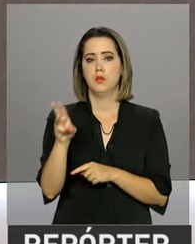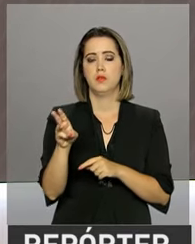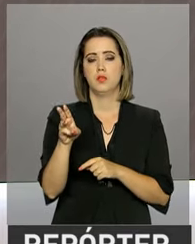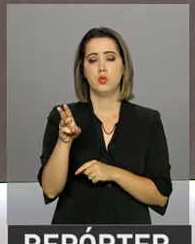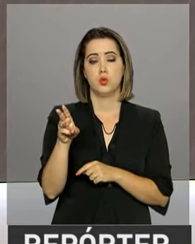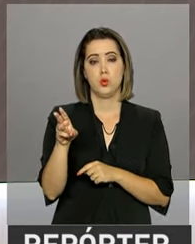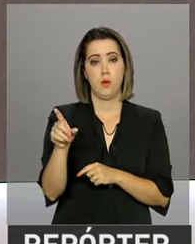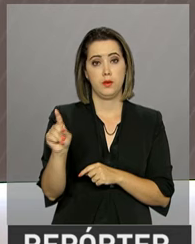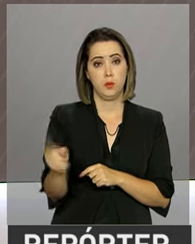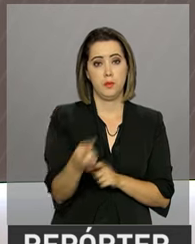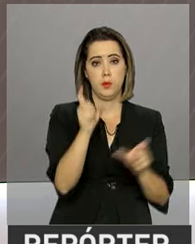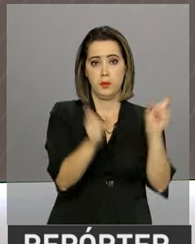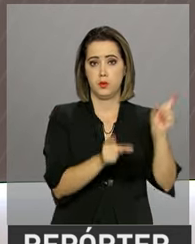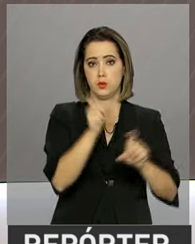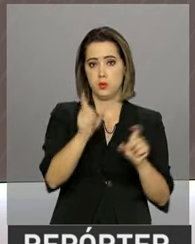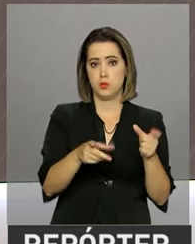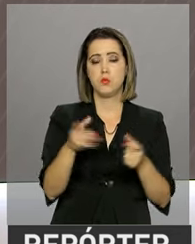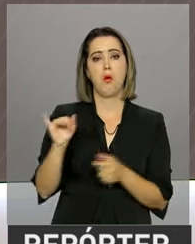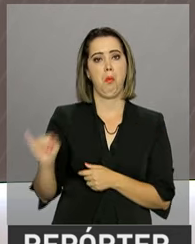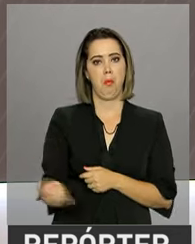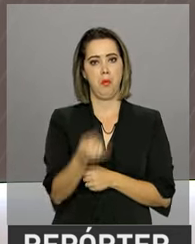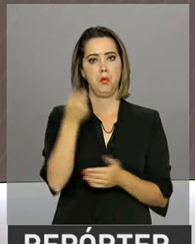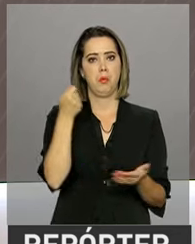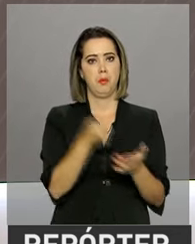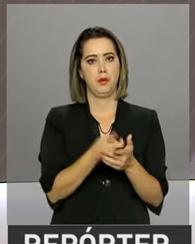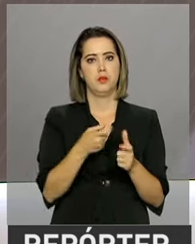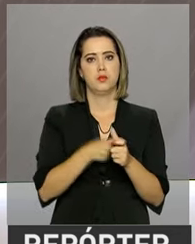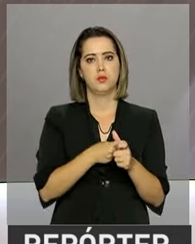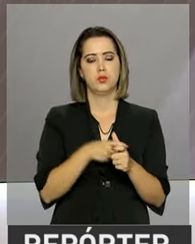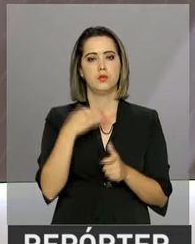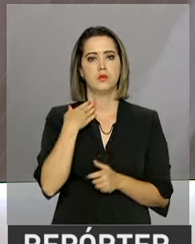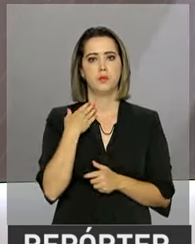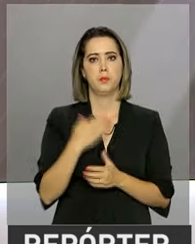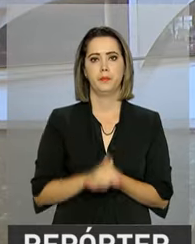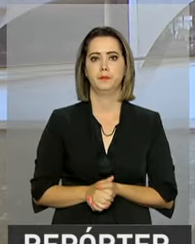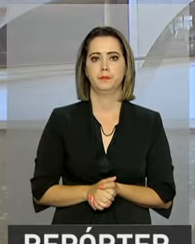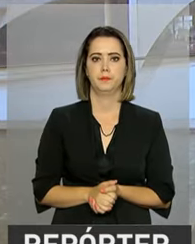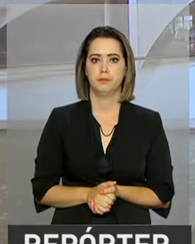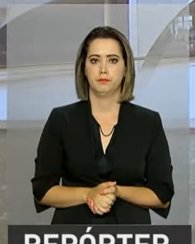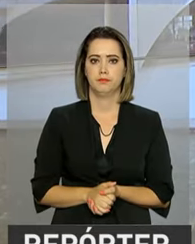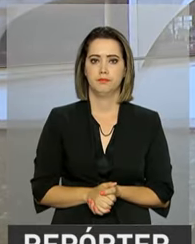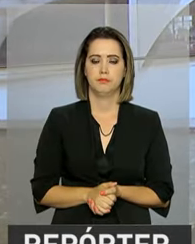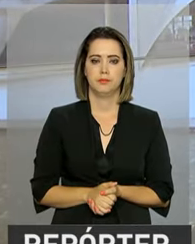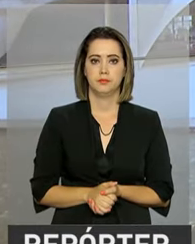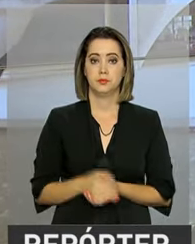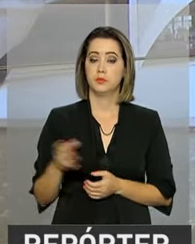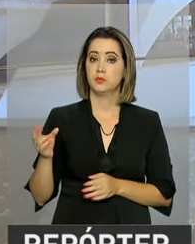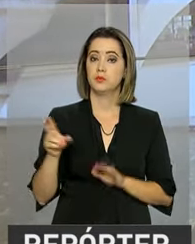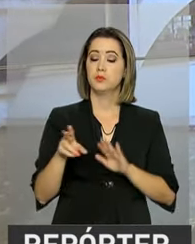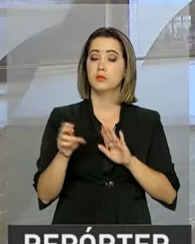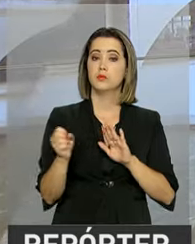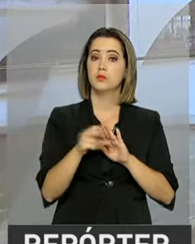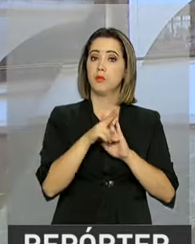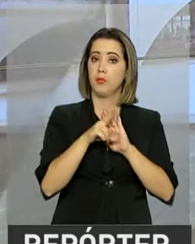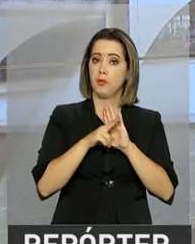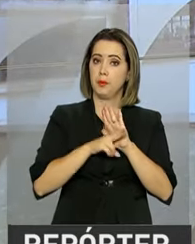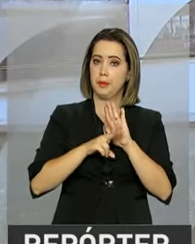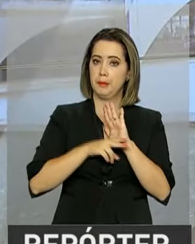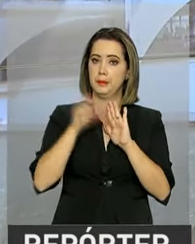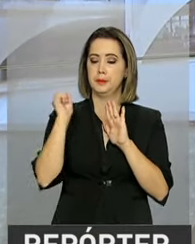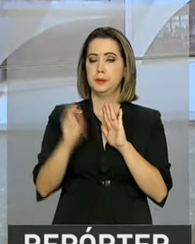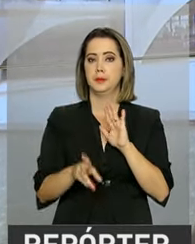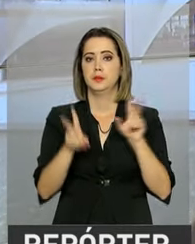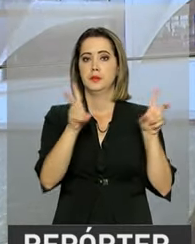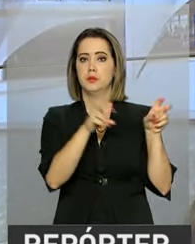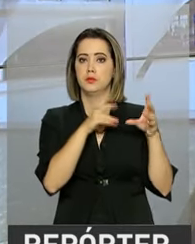trabalhadores aproveitaram a oportunidade e quitaram dívidas com o banco a reforma da Previdência foi tema de debate